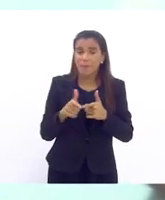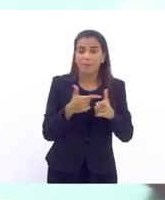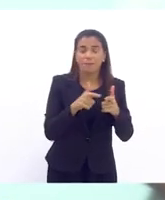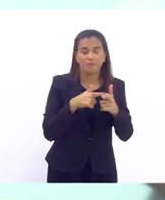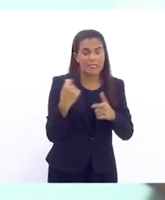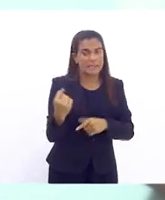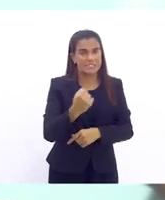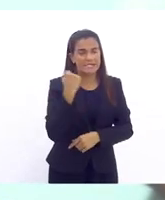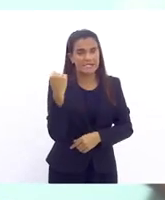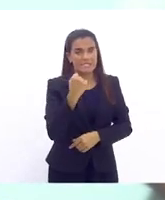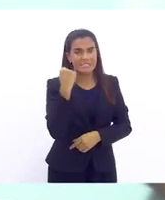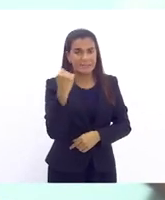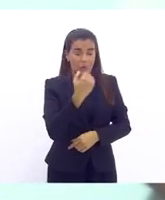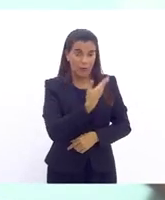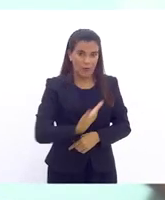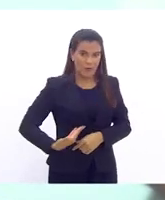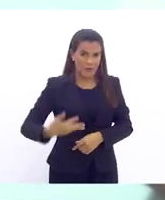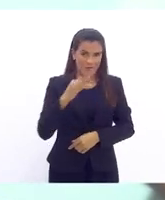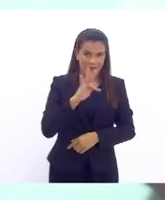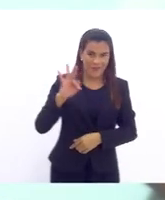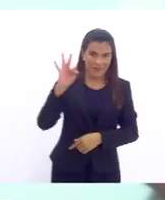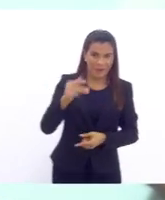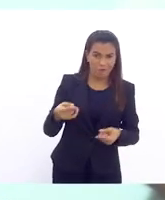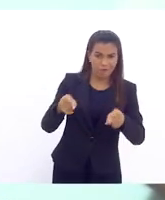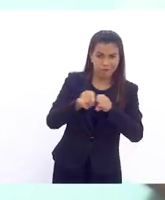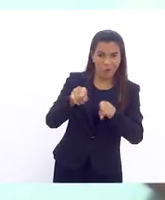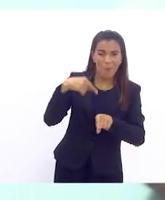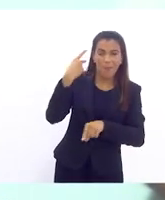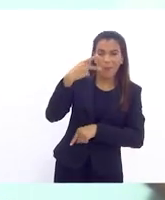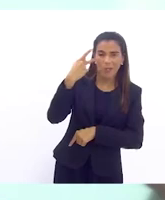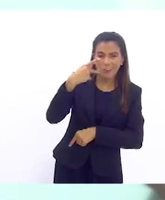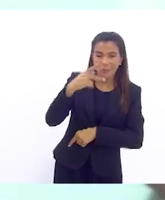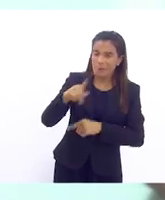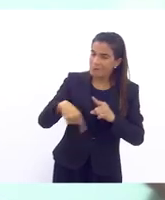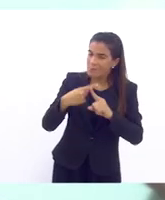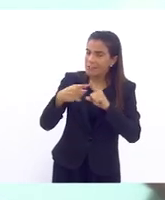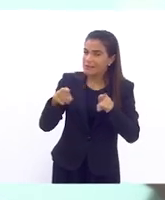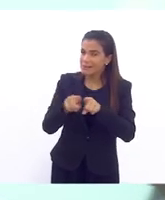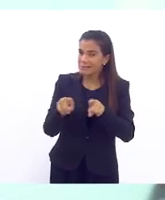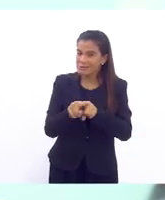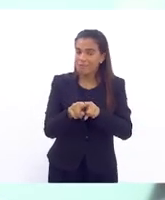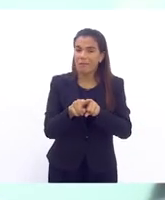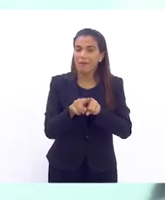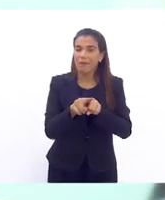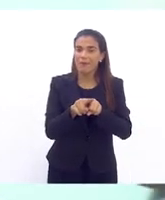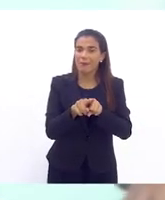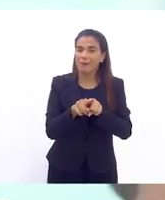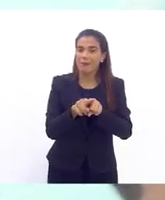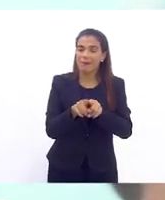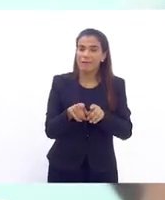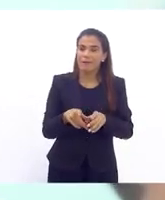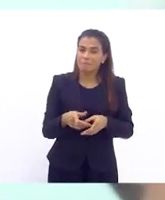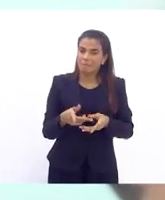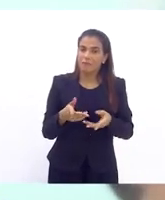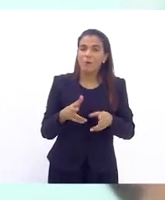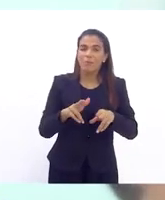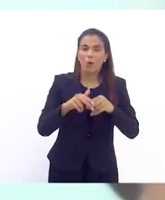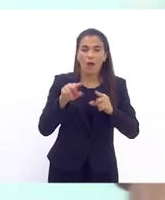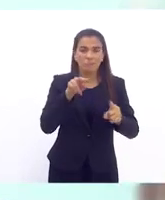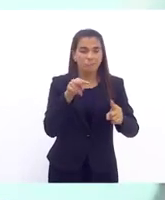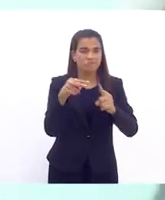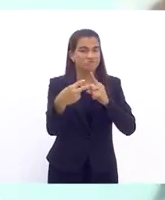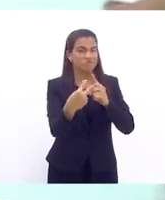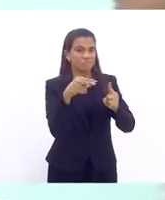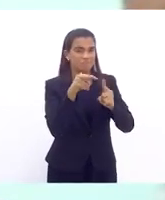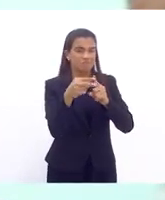grave com o governo federal tanto político quanto evidentemente da ordem mesmo da consecução Ali